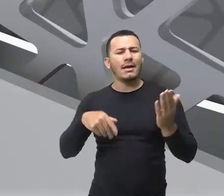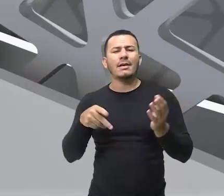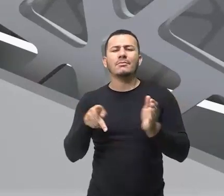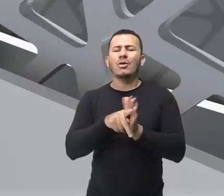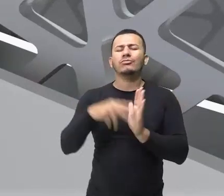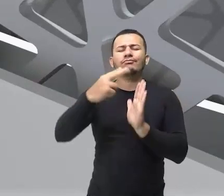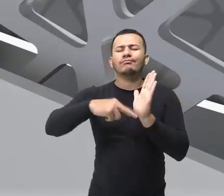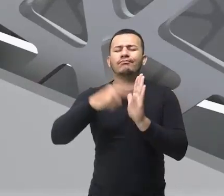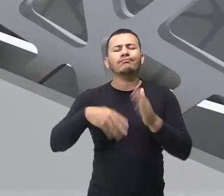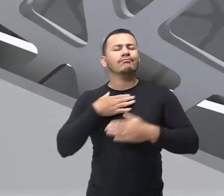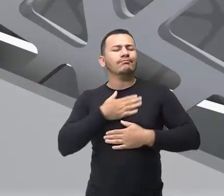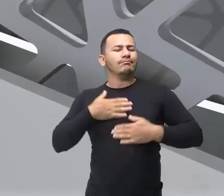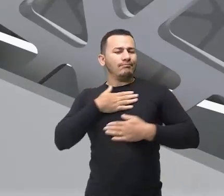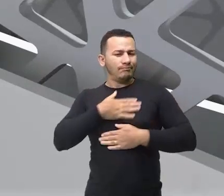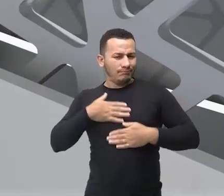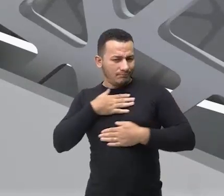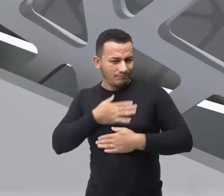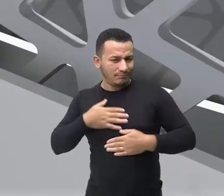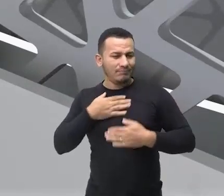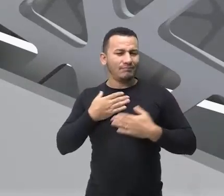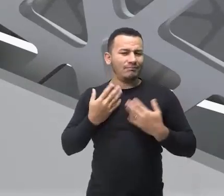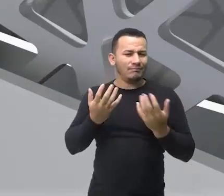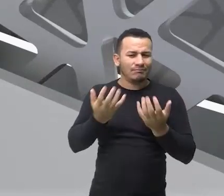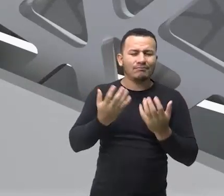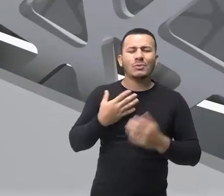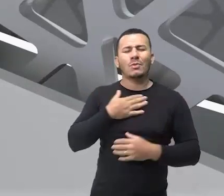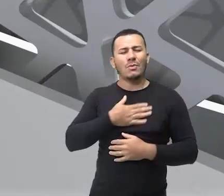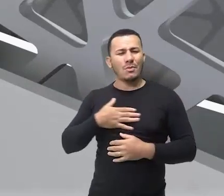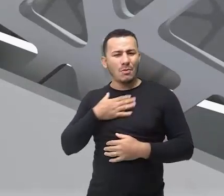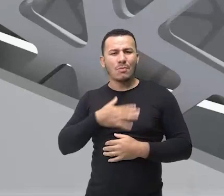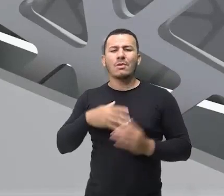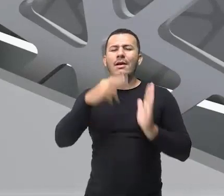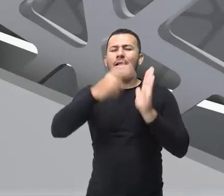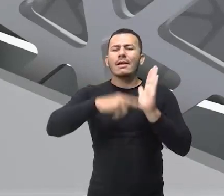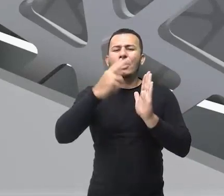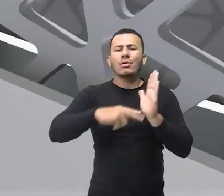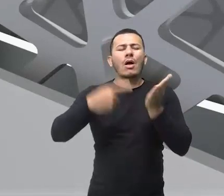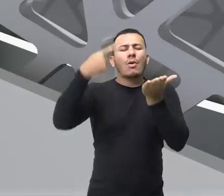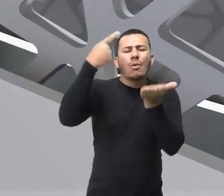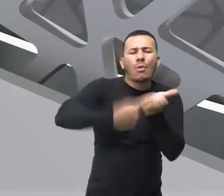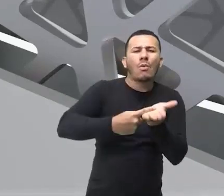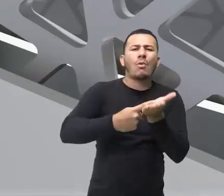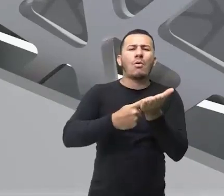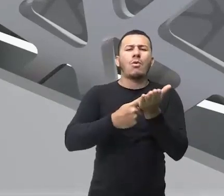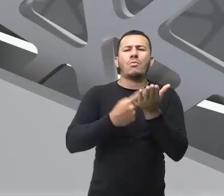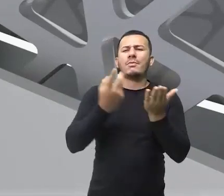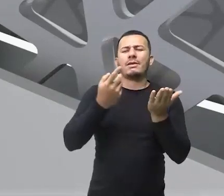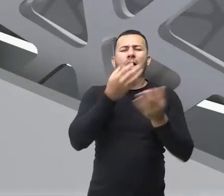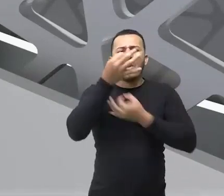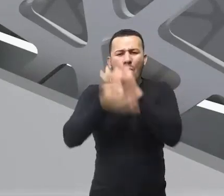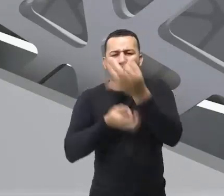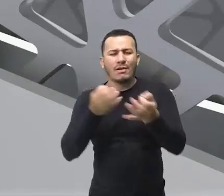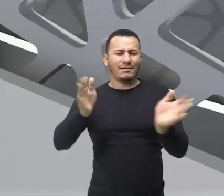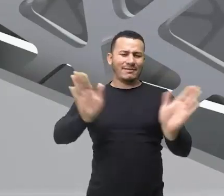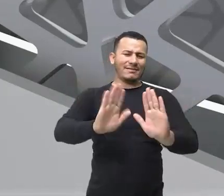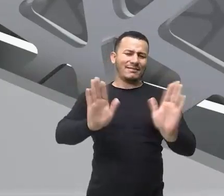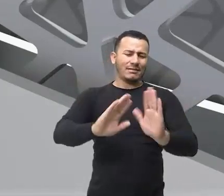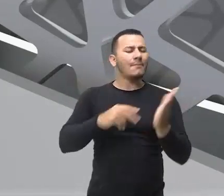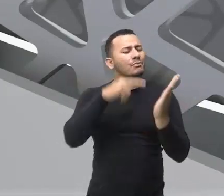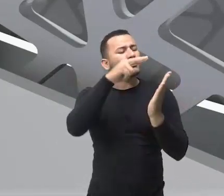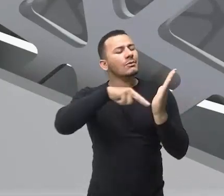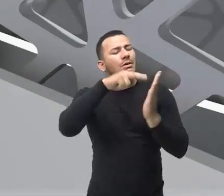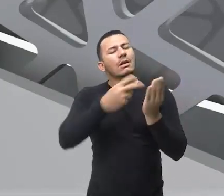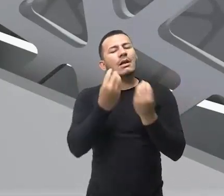Aquela leitura que vai ser prazerosa, aquela leitura que não tem um compromisso tão sério de aprender